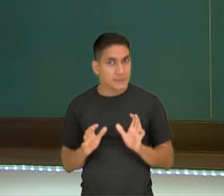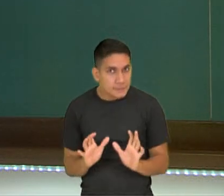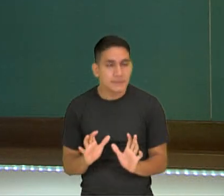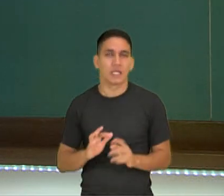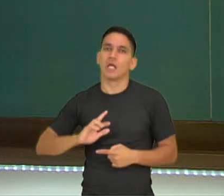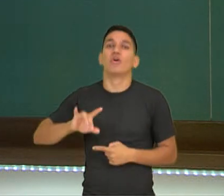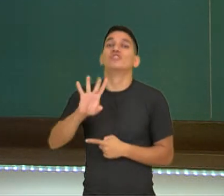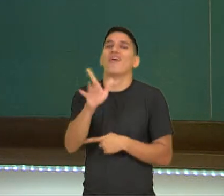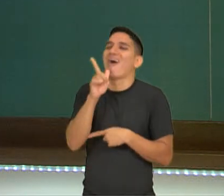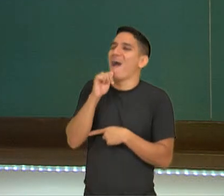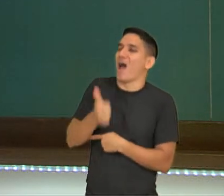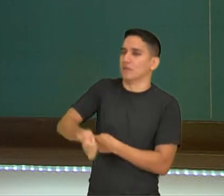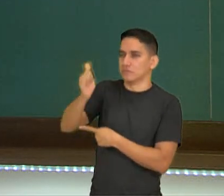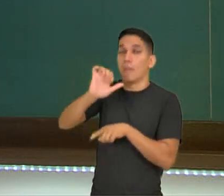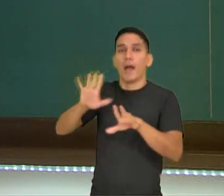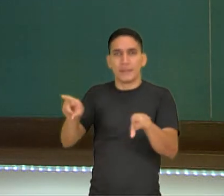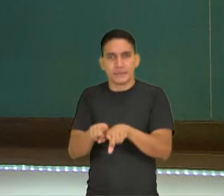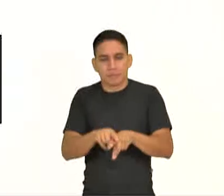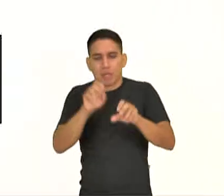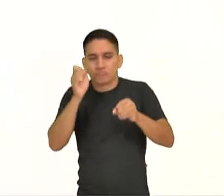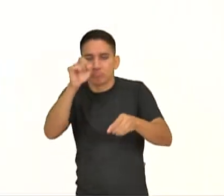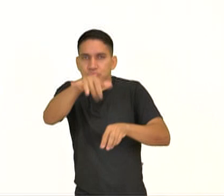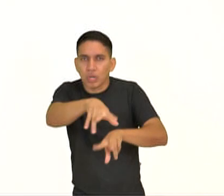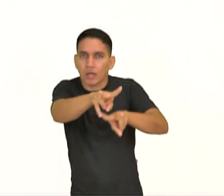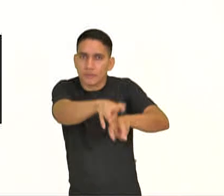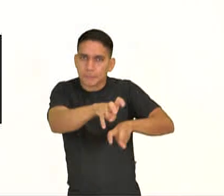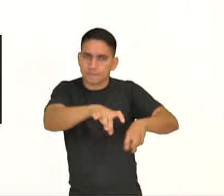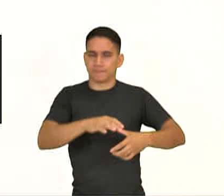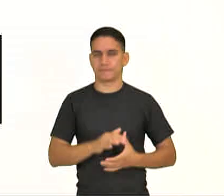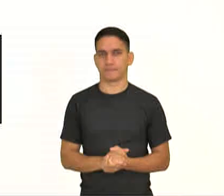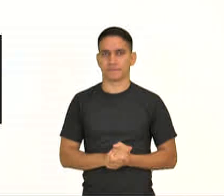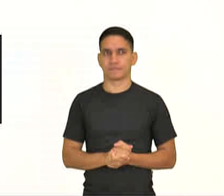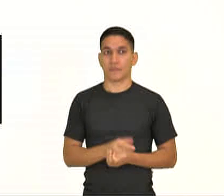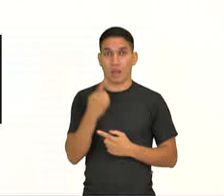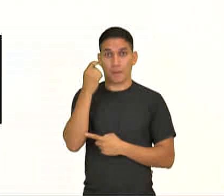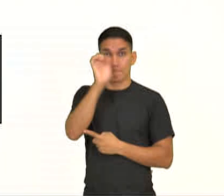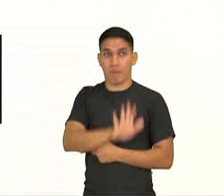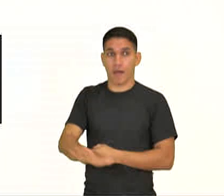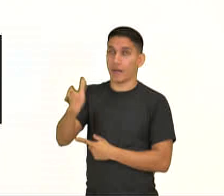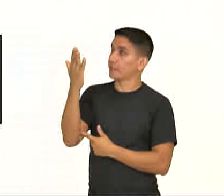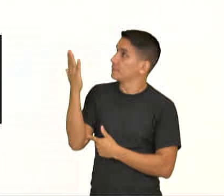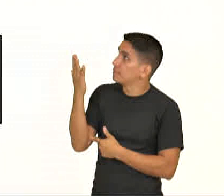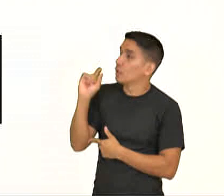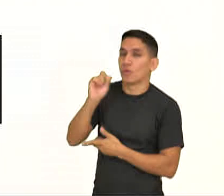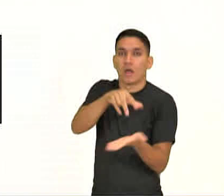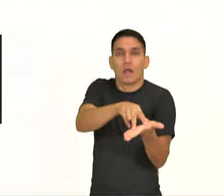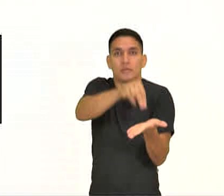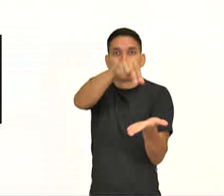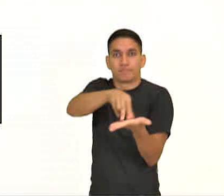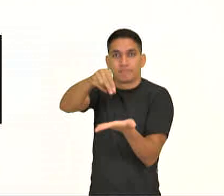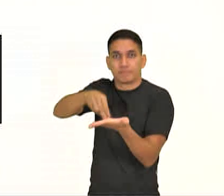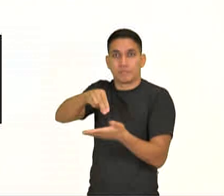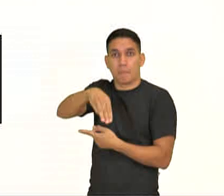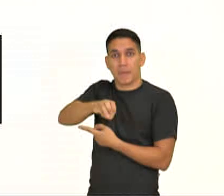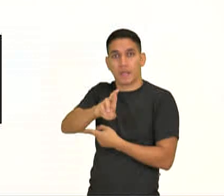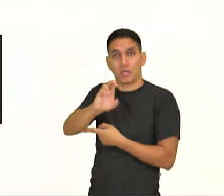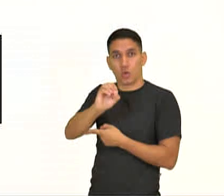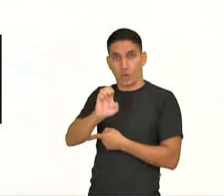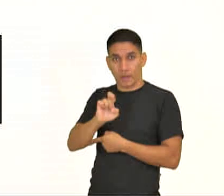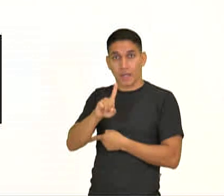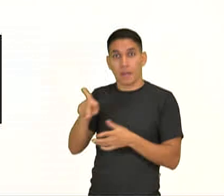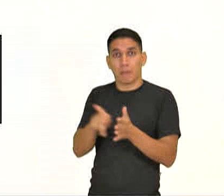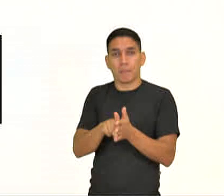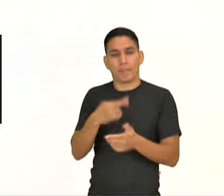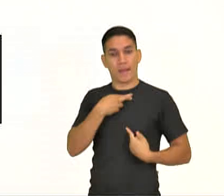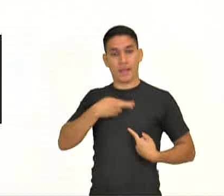para a água, mas também para a agricultura, o Rio Nilo. Aqui vocês estão vendo imagens das pirâmides de Meroé. A religiosidade